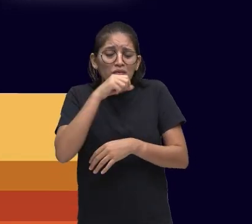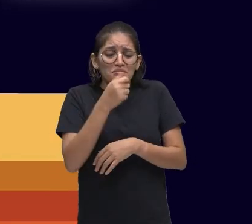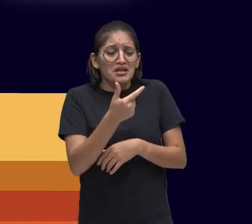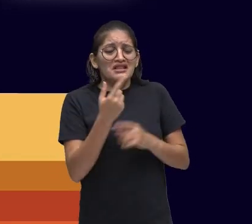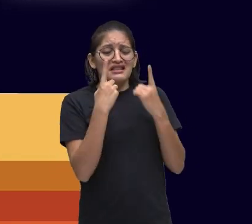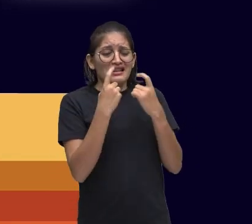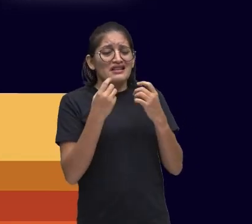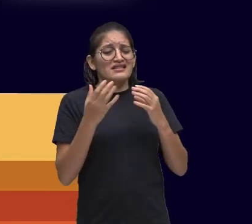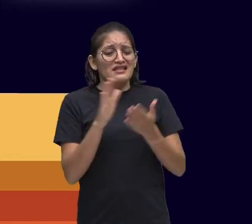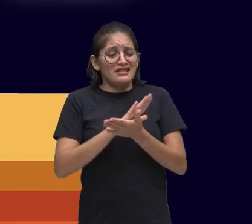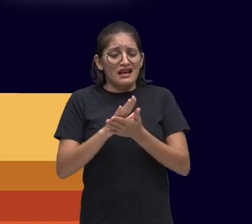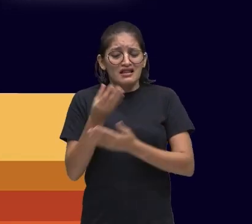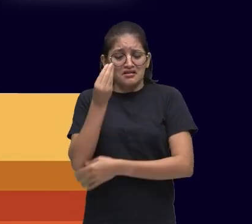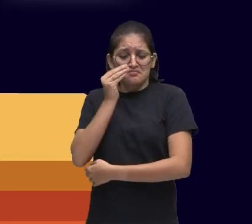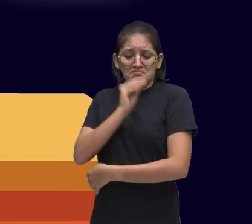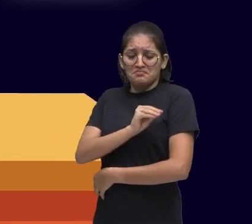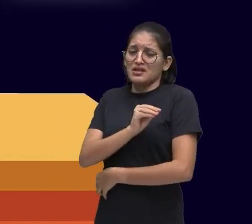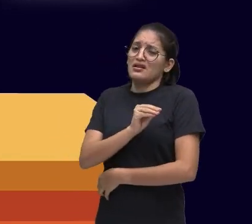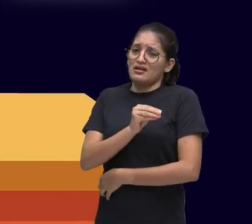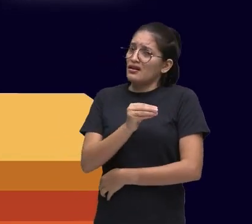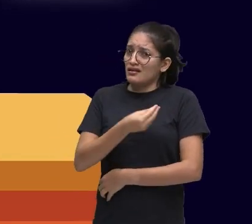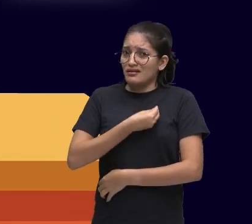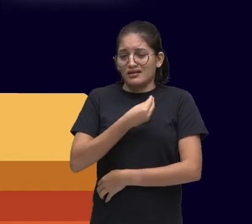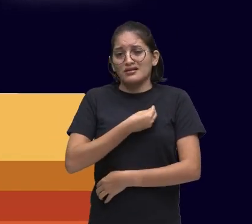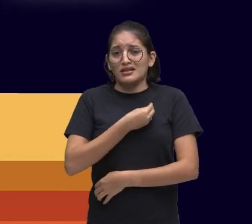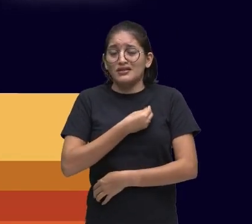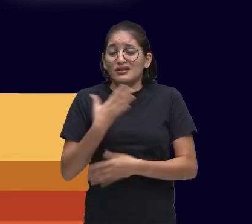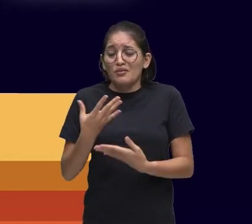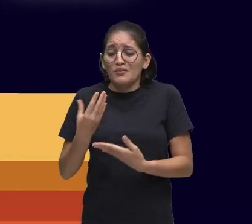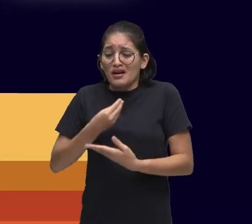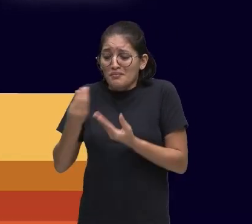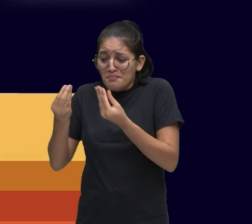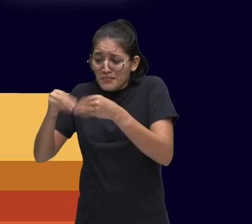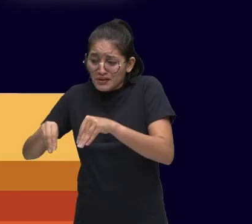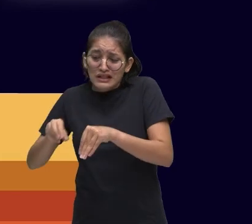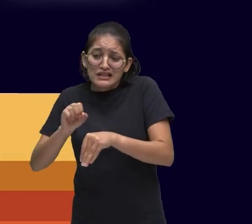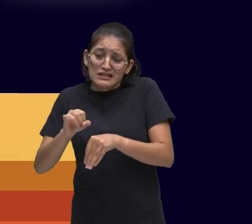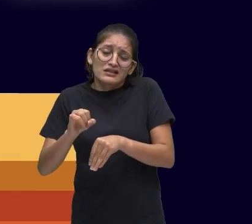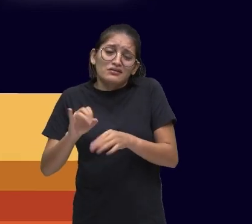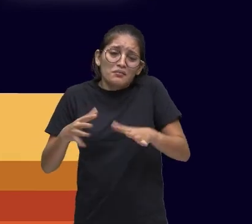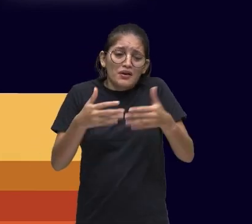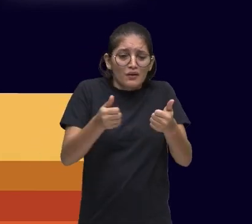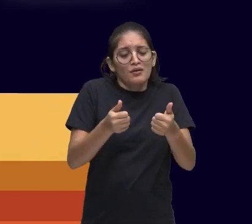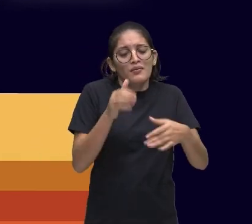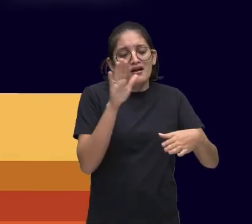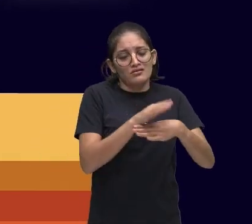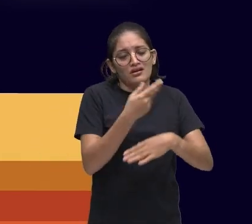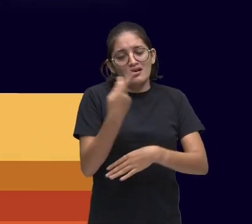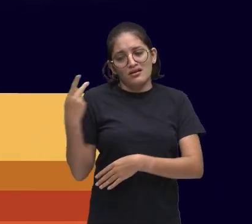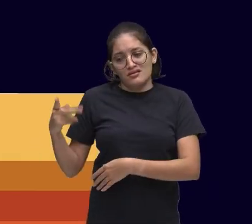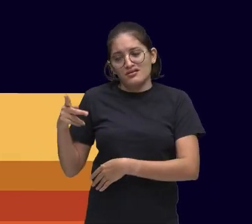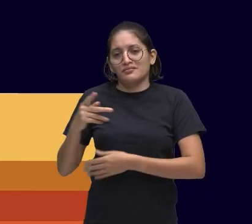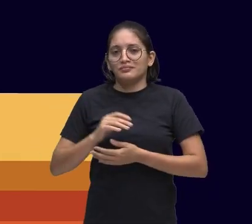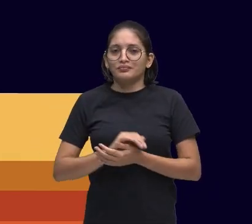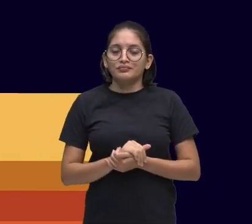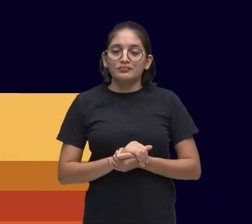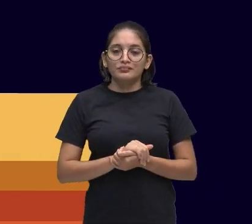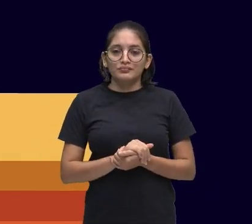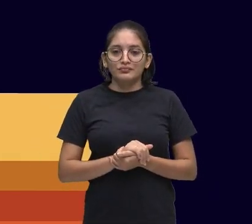e despreza-o, e a sua vida será prejudicada se ninguém tomar providências para ajudá-lo.